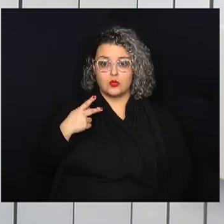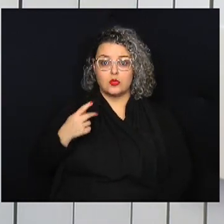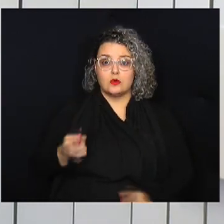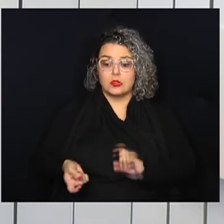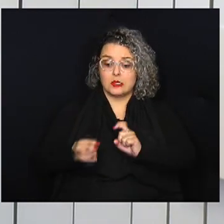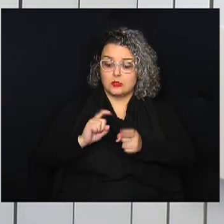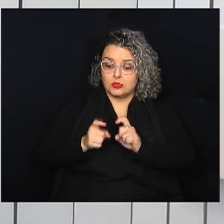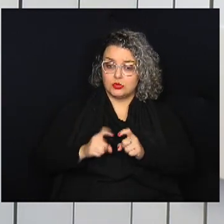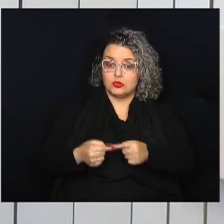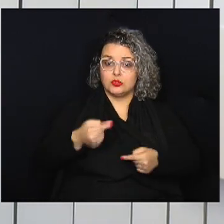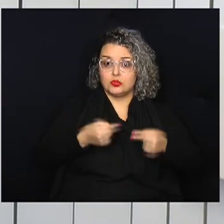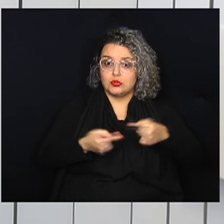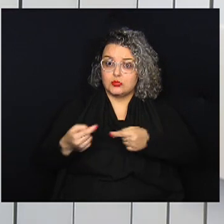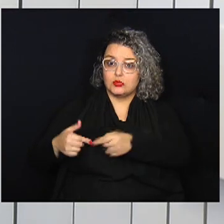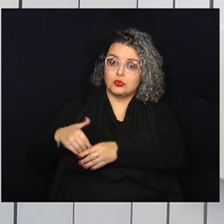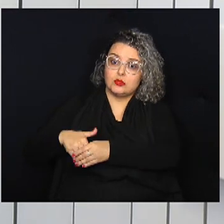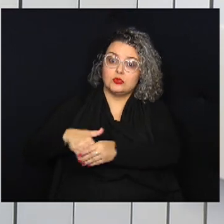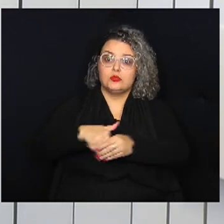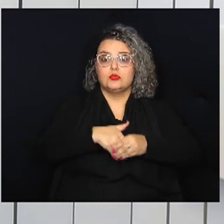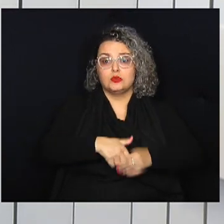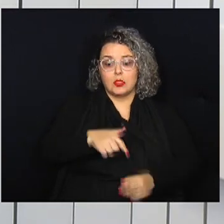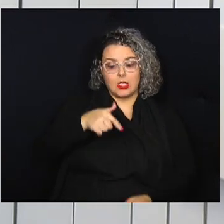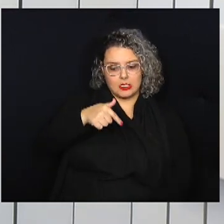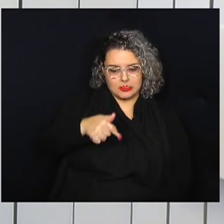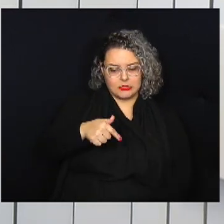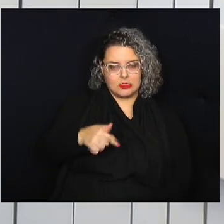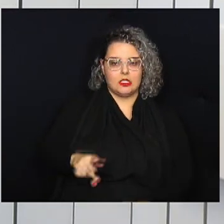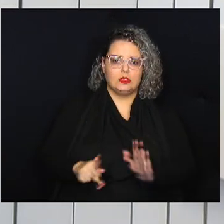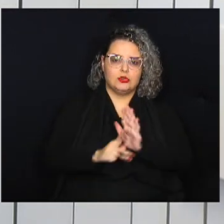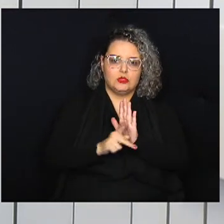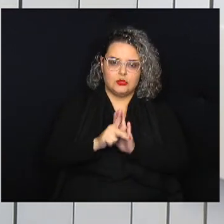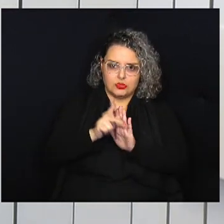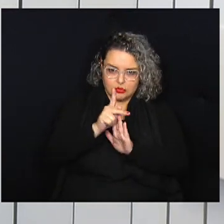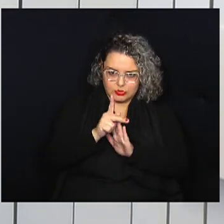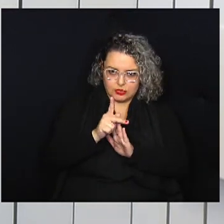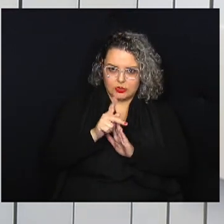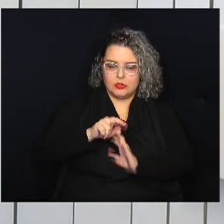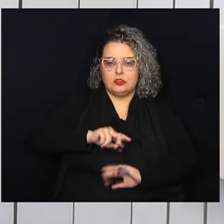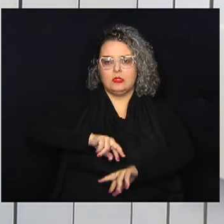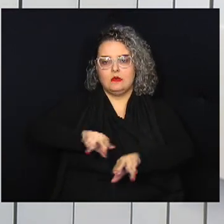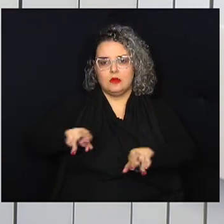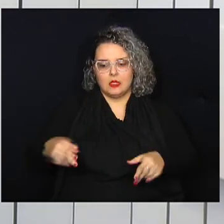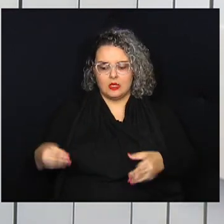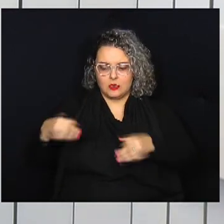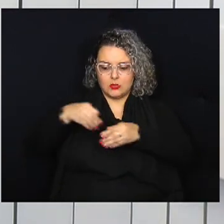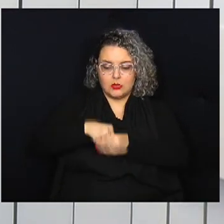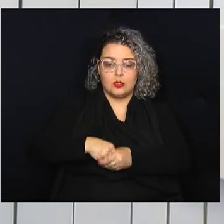reunir para discutir e votar 7 projetos. Entre eles está